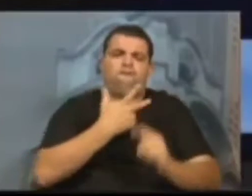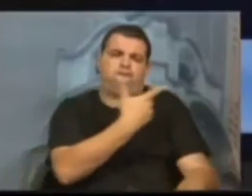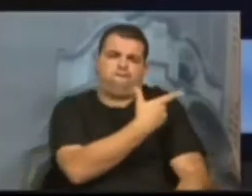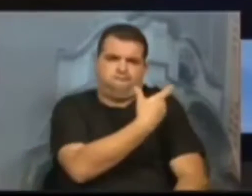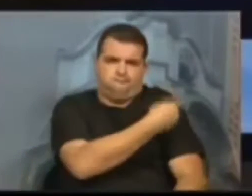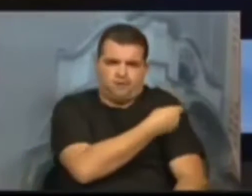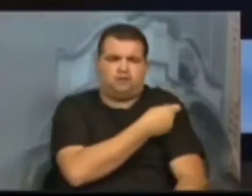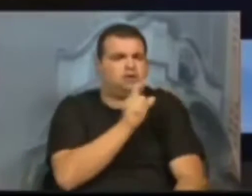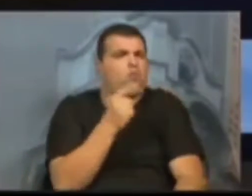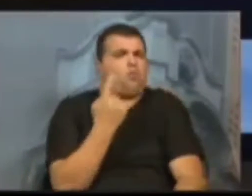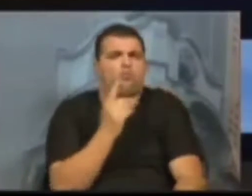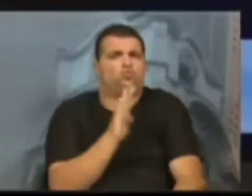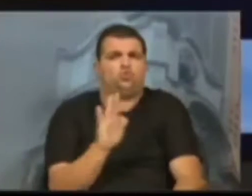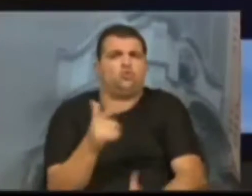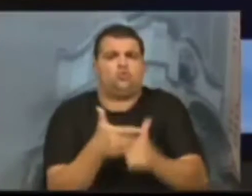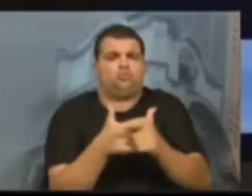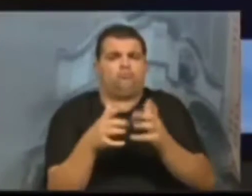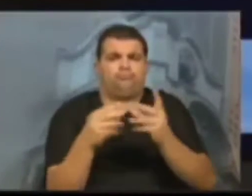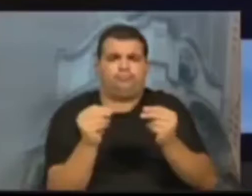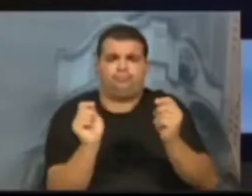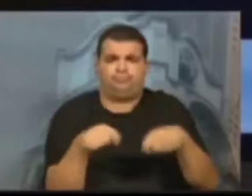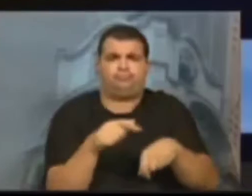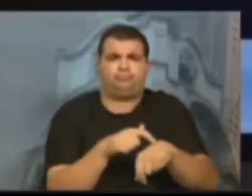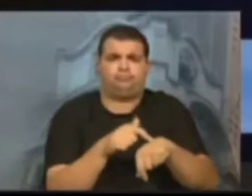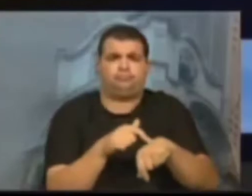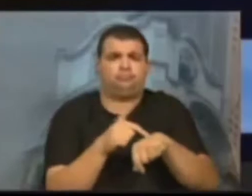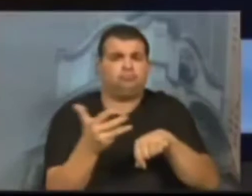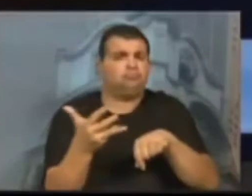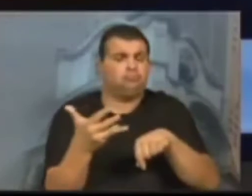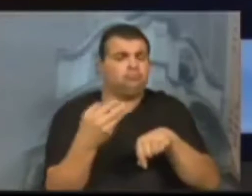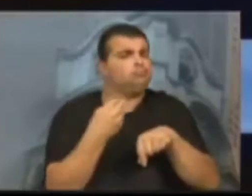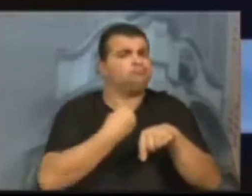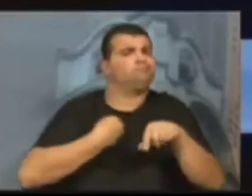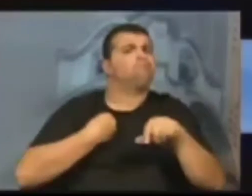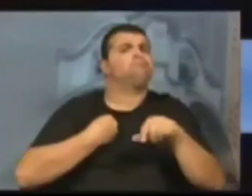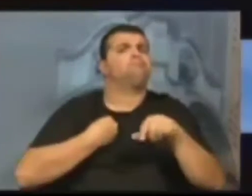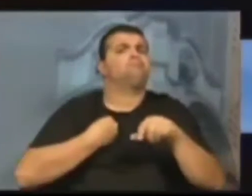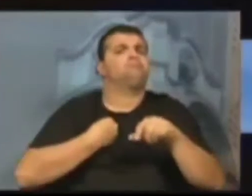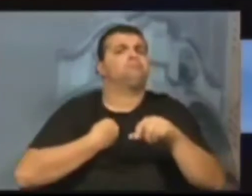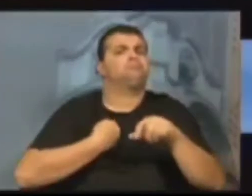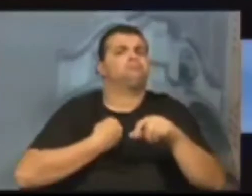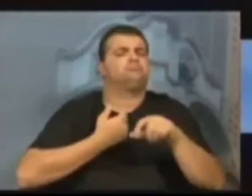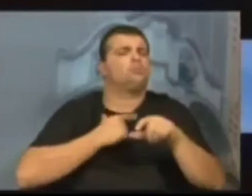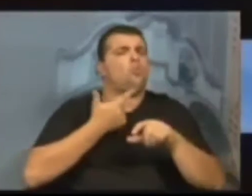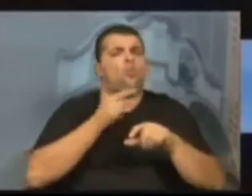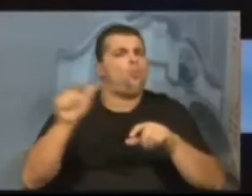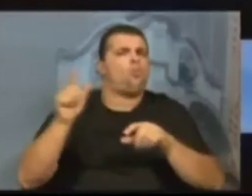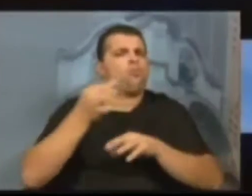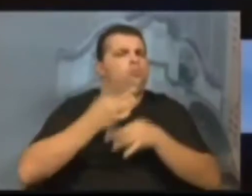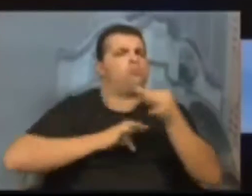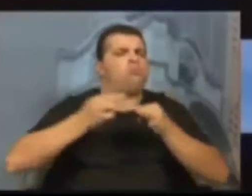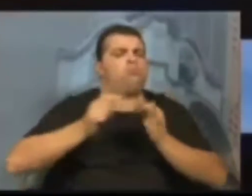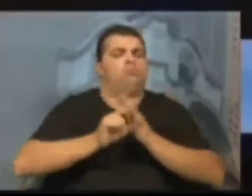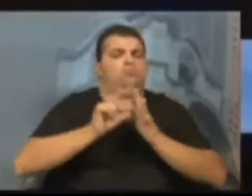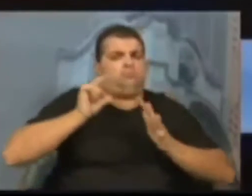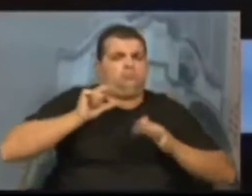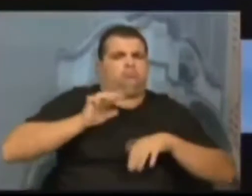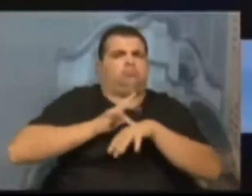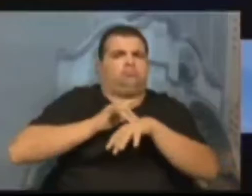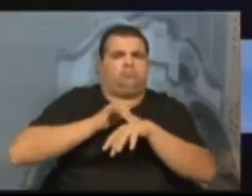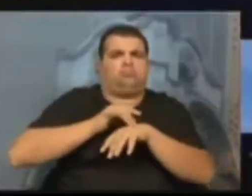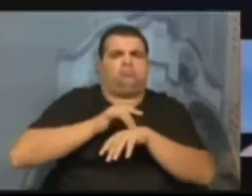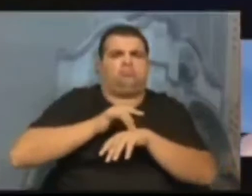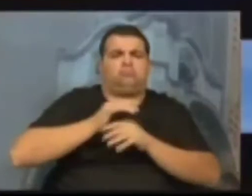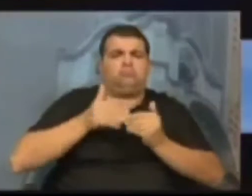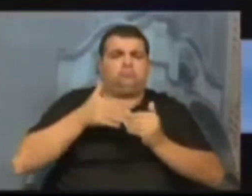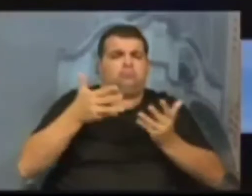realmente é a única solução que nós temos para esse momento, existe até um outro tratamento precoce que está surgindo agora, mas que